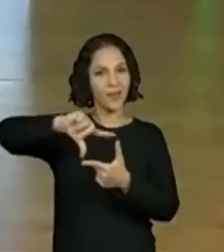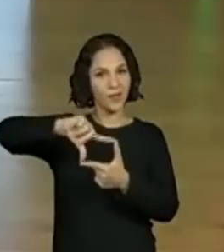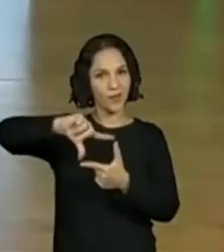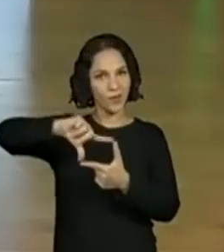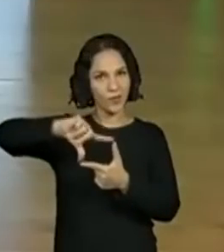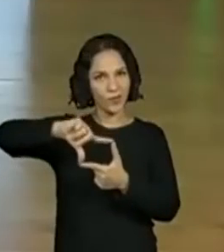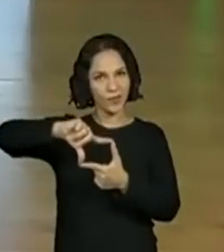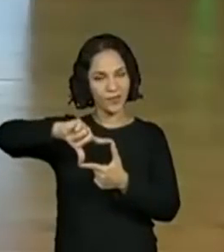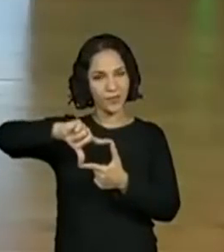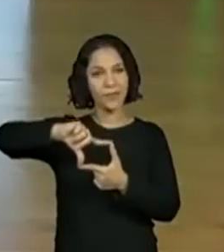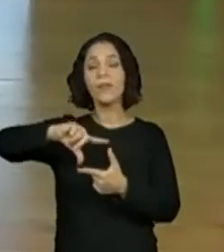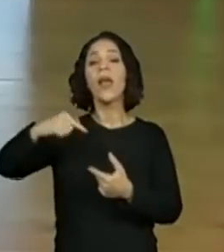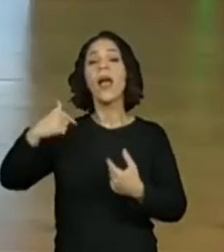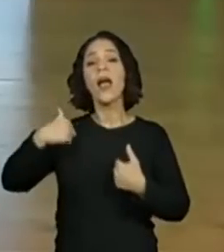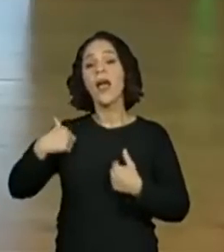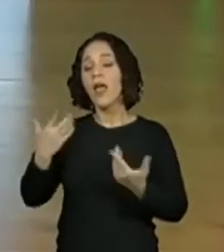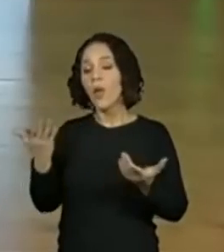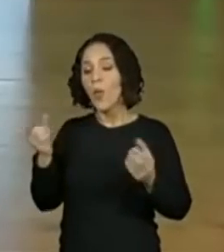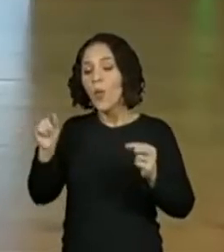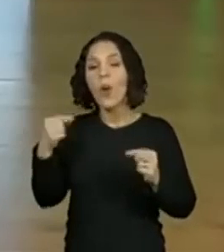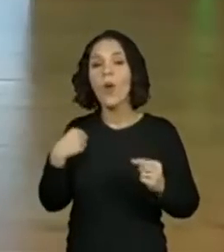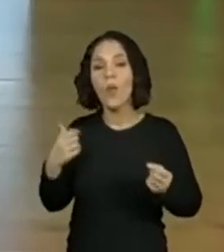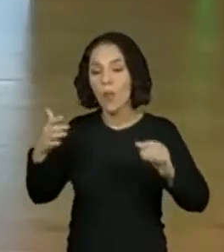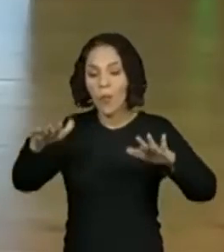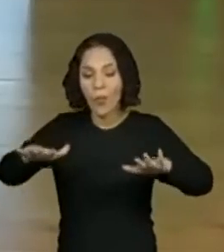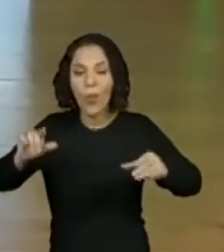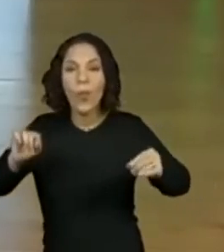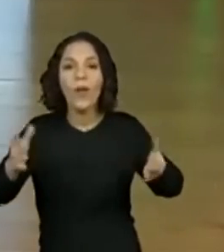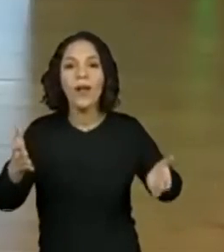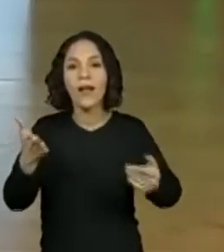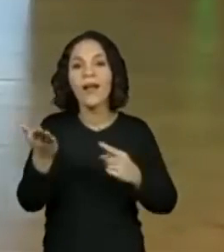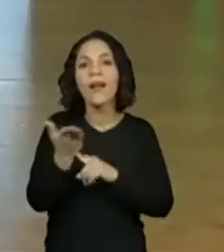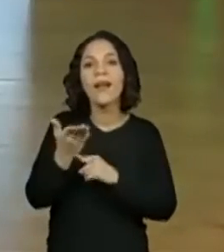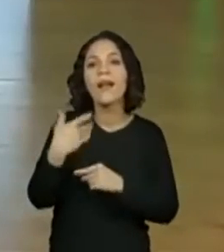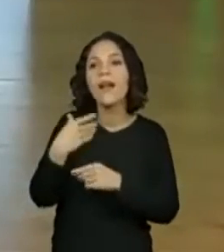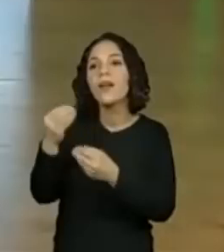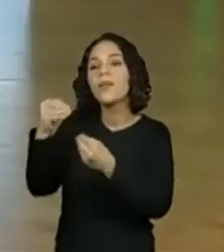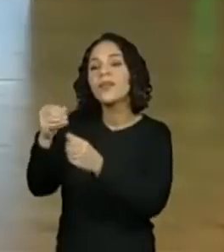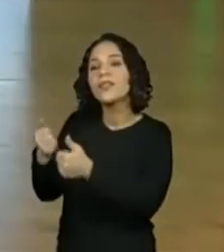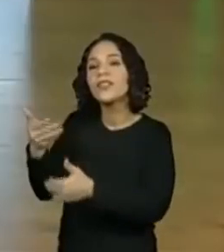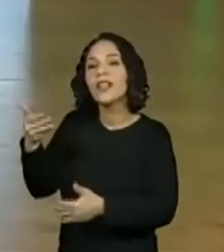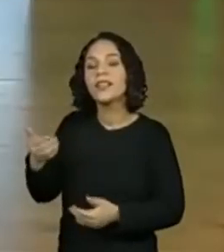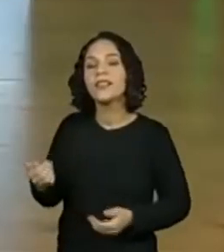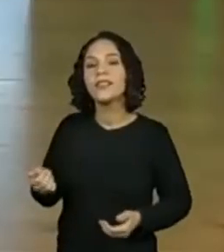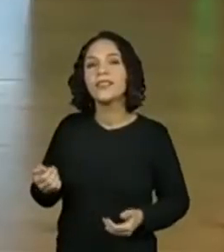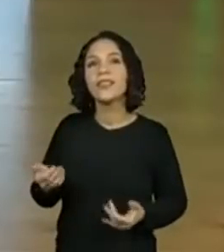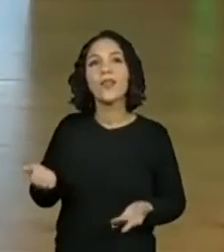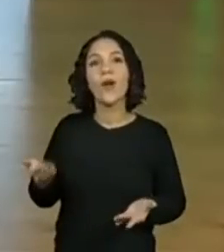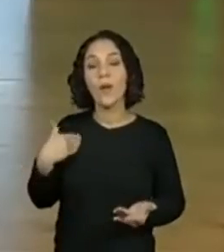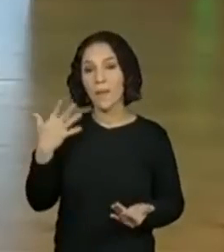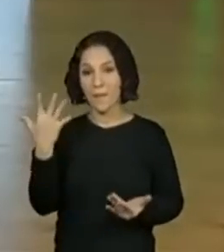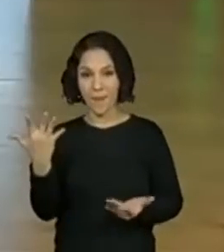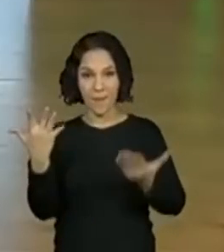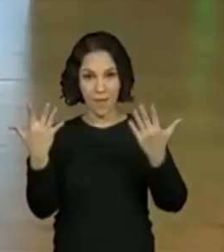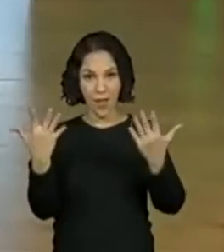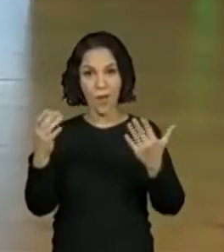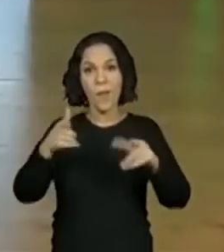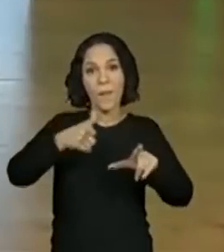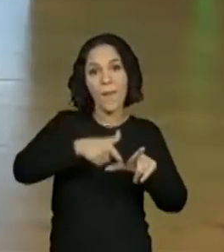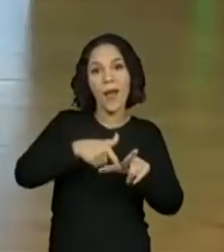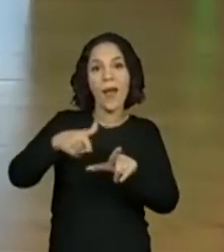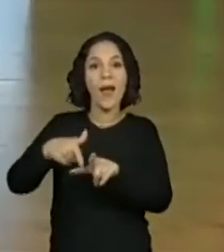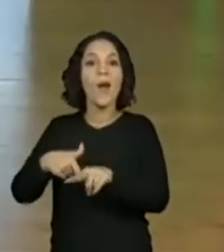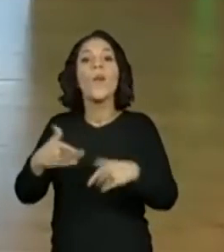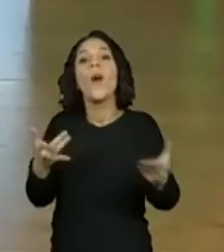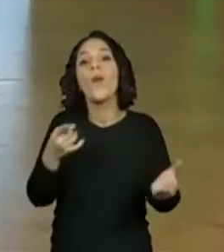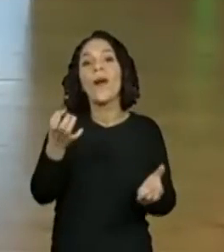o retângulo aqui, isso, né? Que foi a figura aqui. Saiu, e aí? Que você, que parte... Qual dos meus, das minhas mãos ou dos pés que